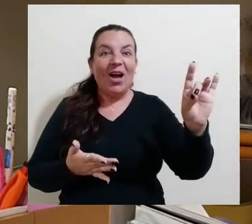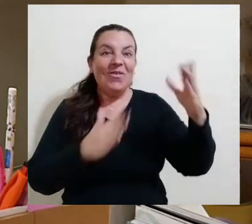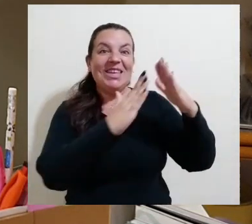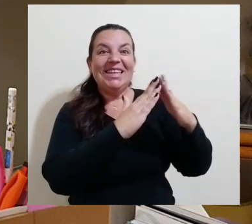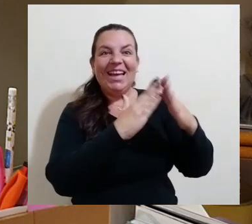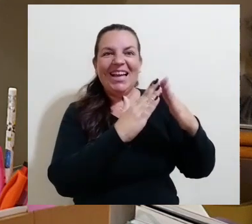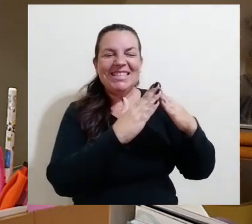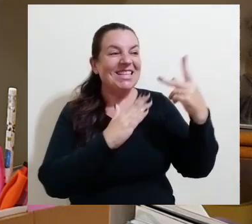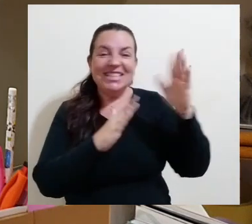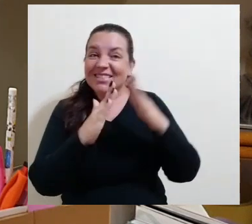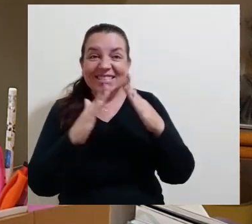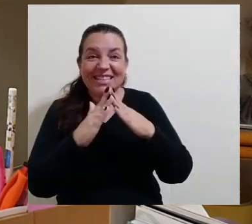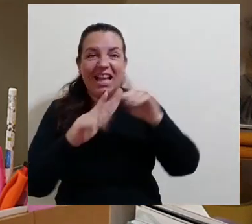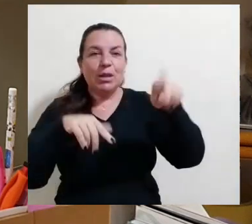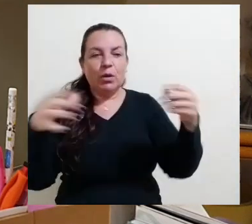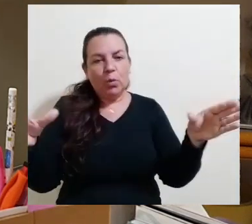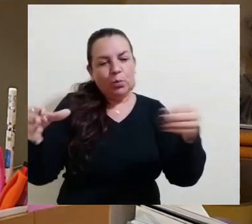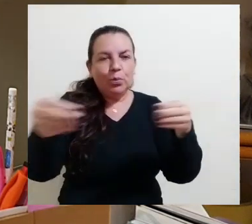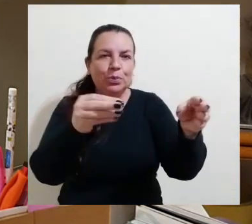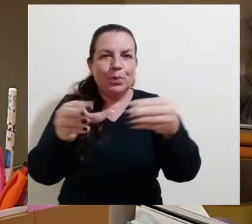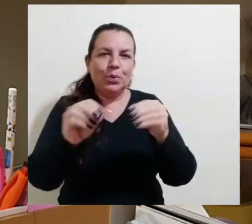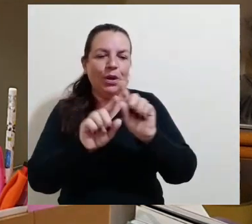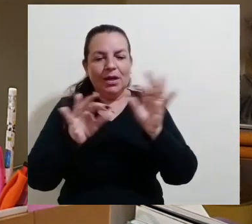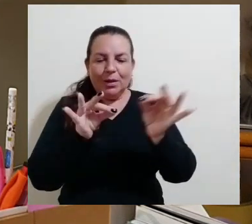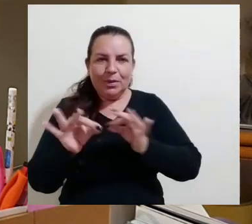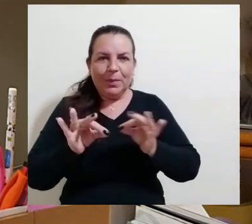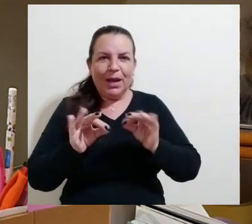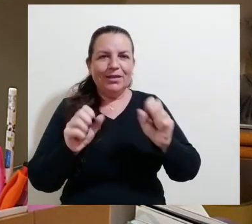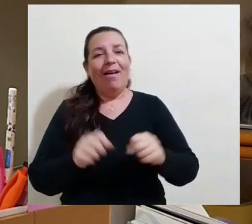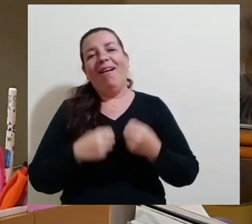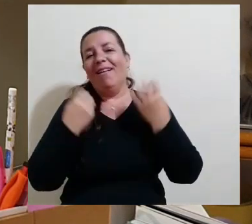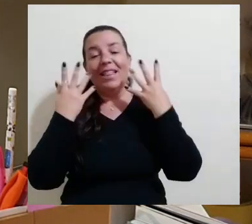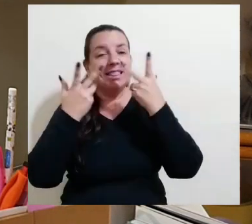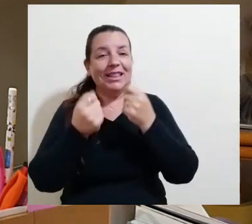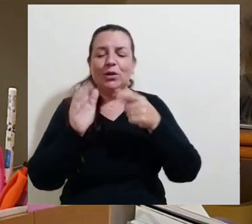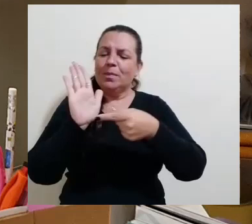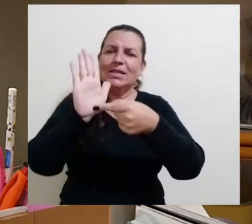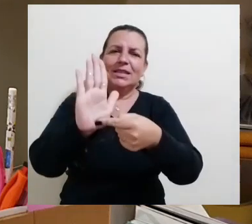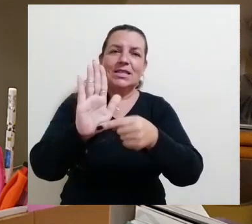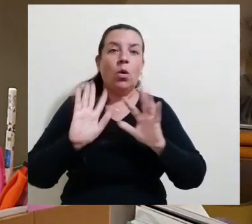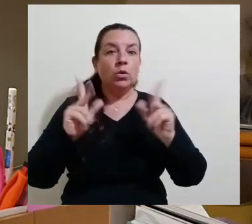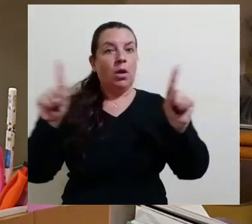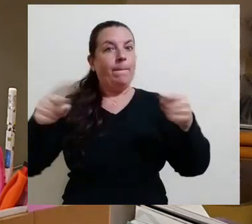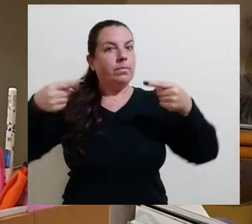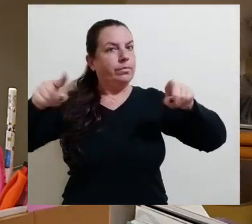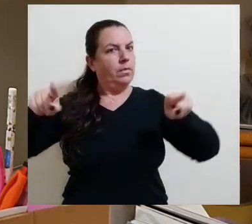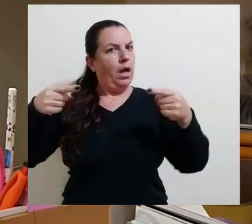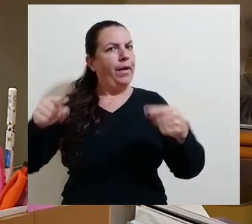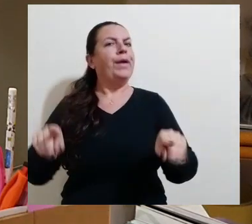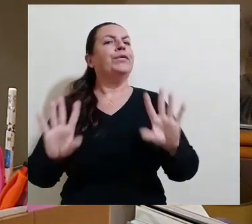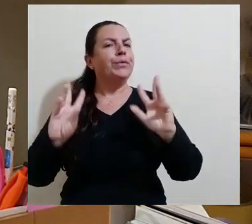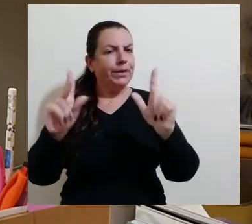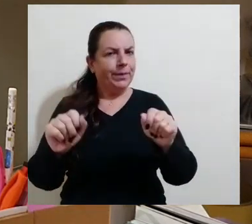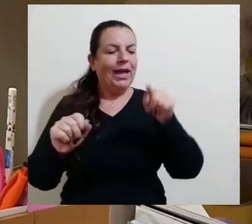partitura em casa e depois foi tudo juntado um grande concerto virtual com o maestro e tudo viu